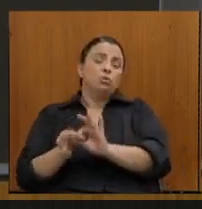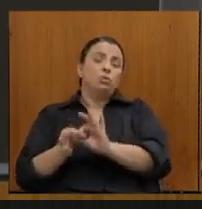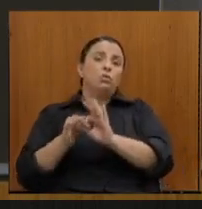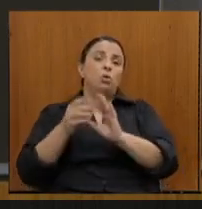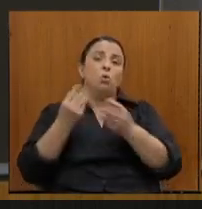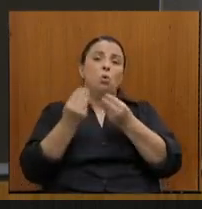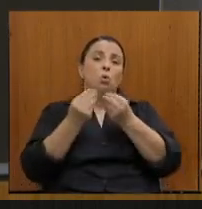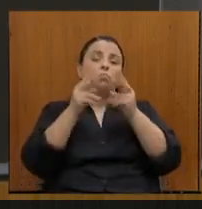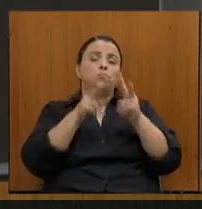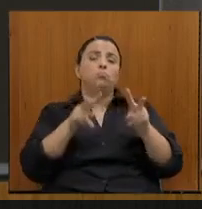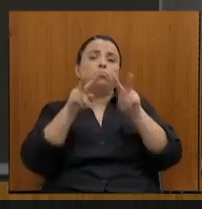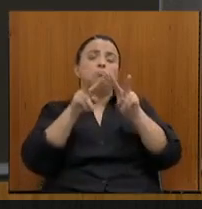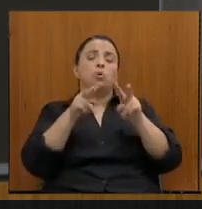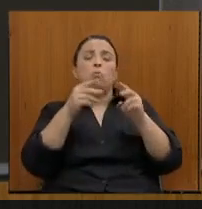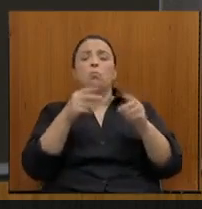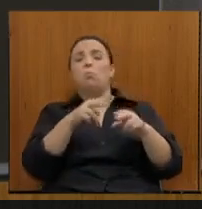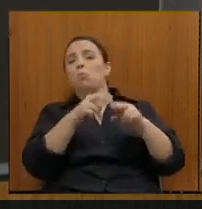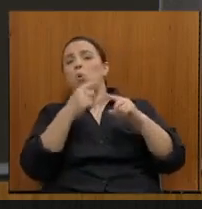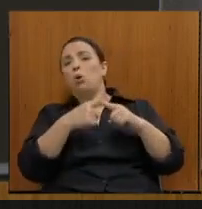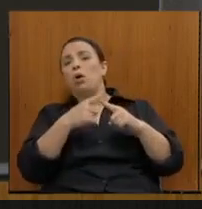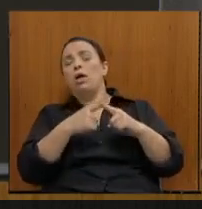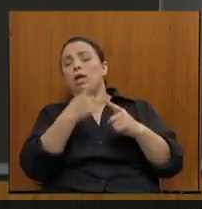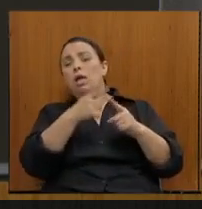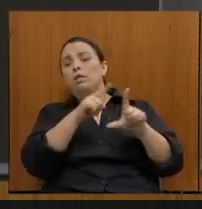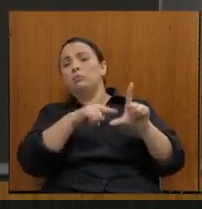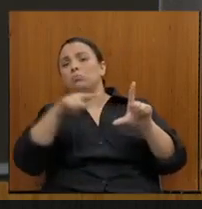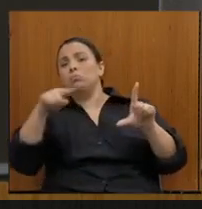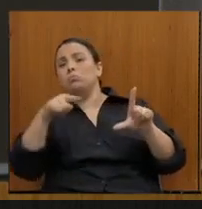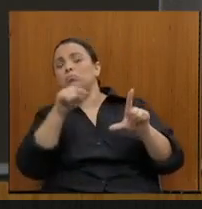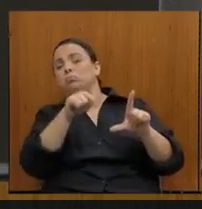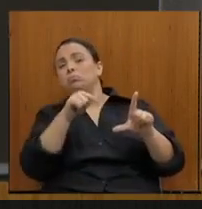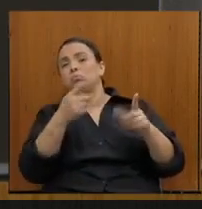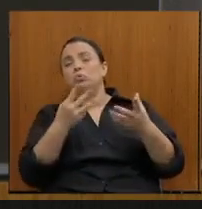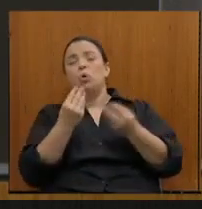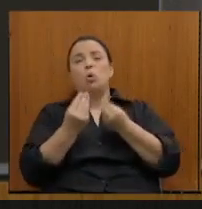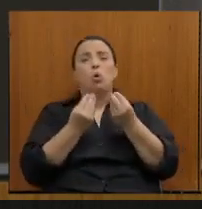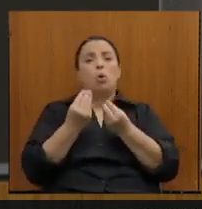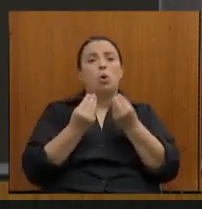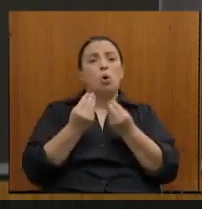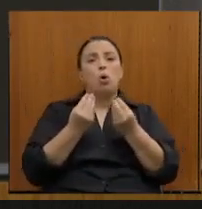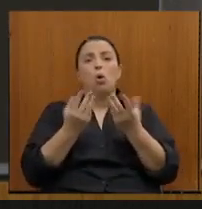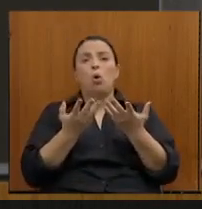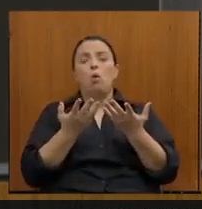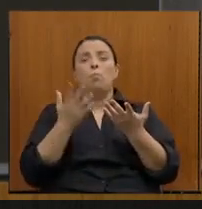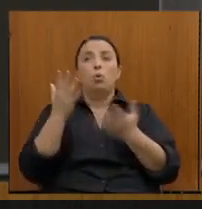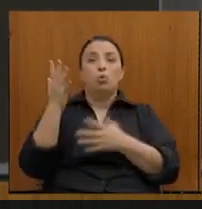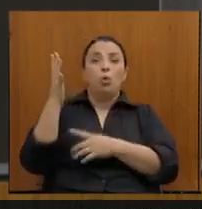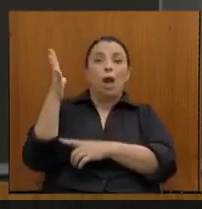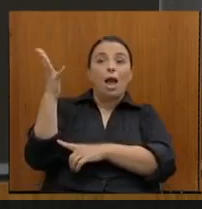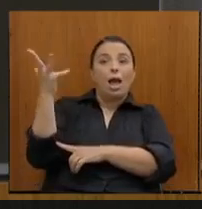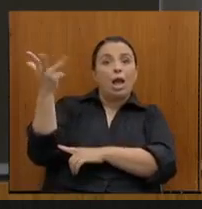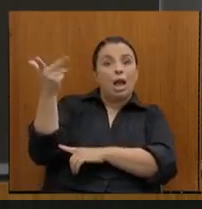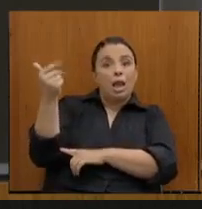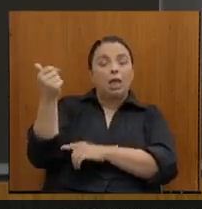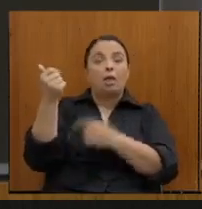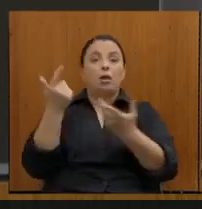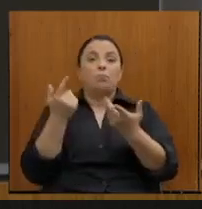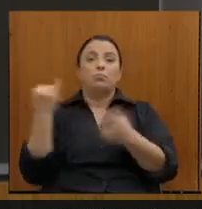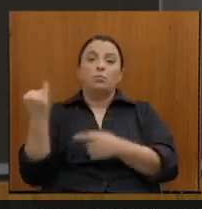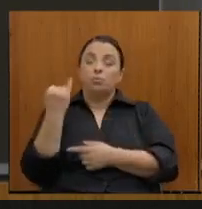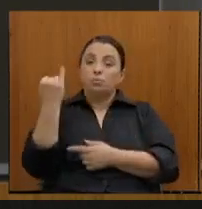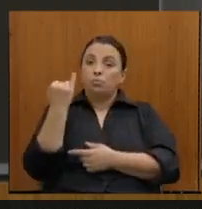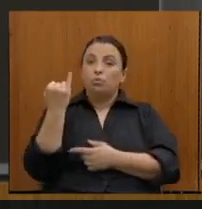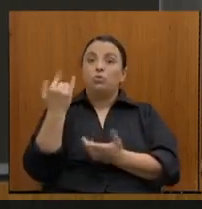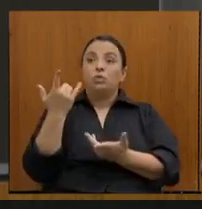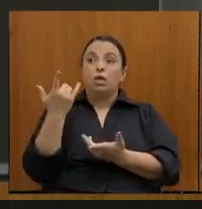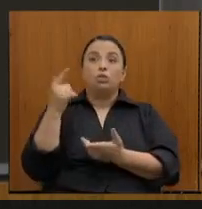aspecto como é que é se coloca essa questão é do clima a importância da